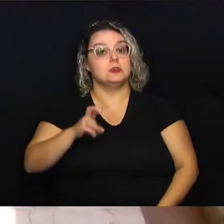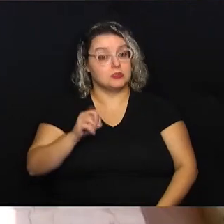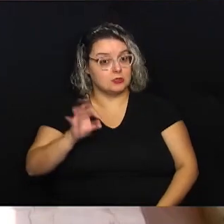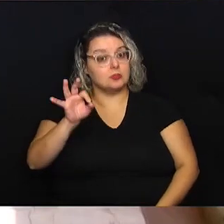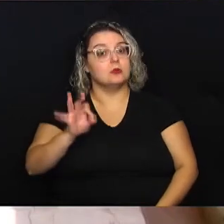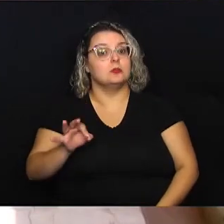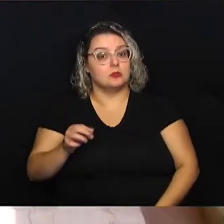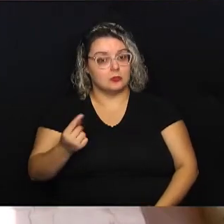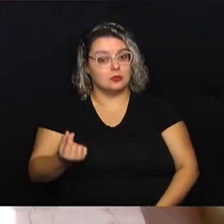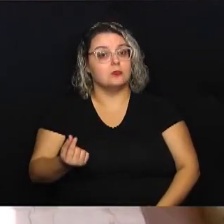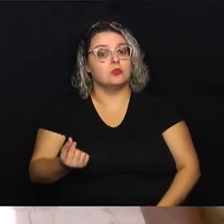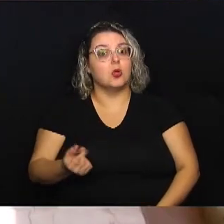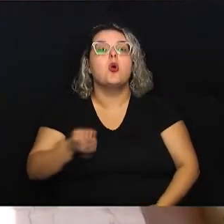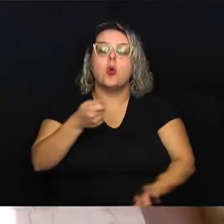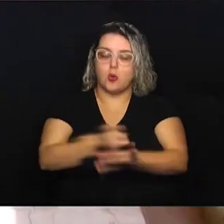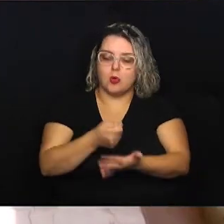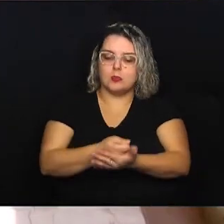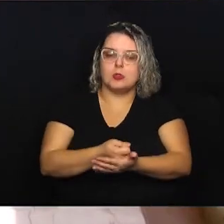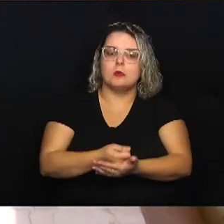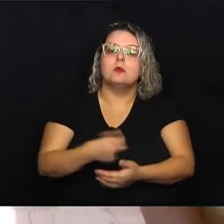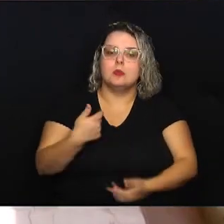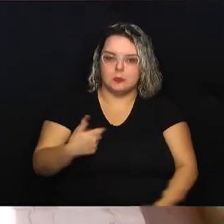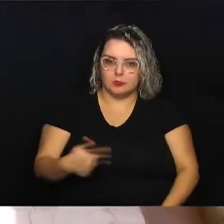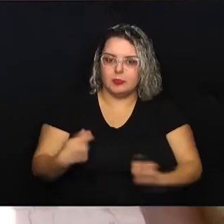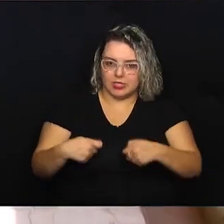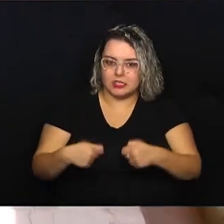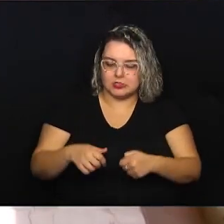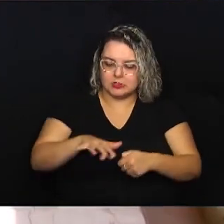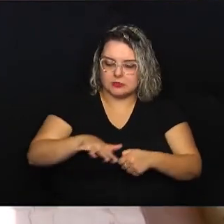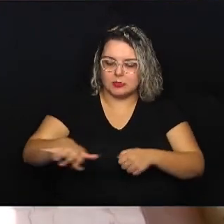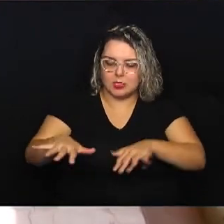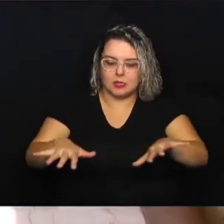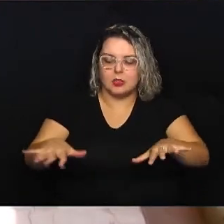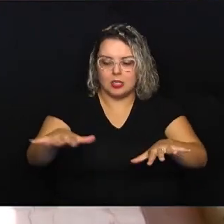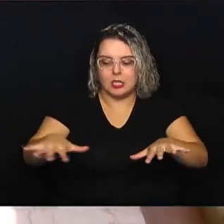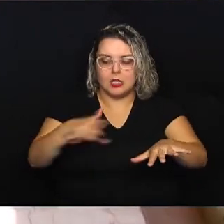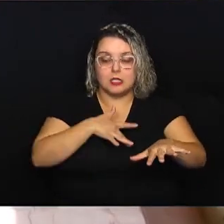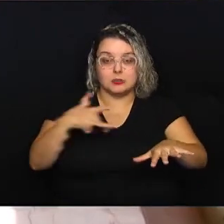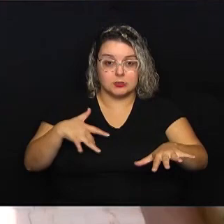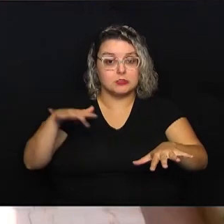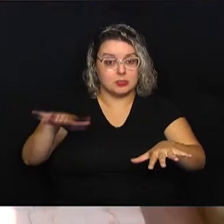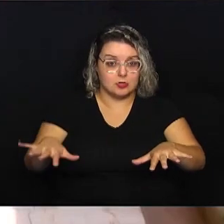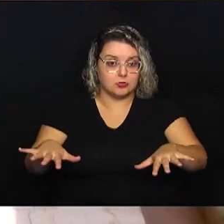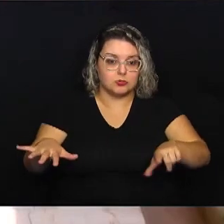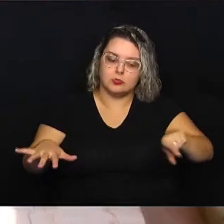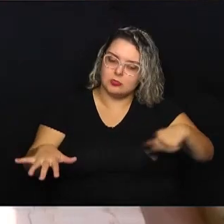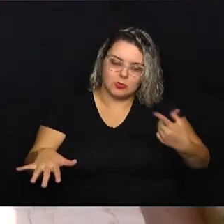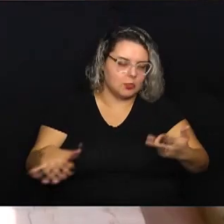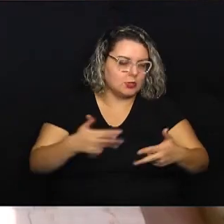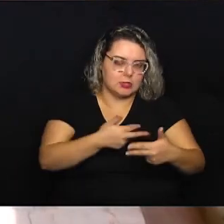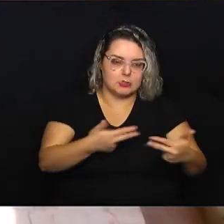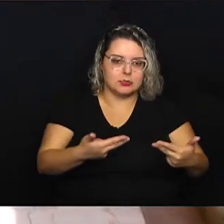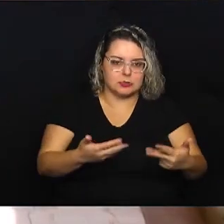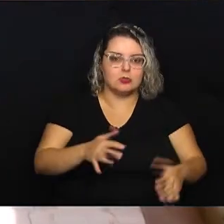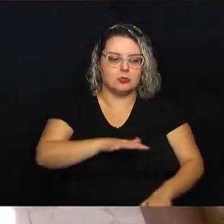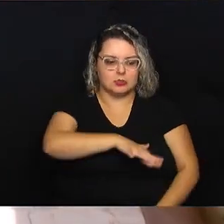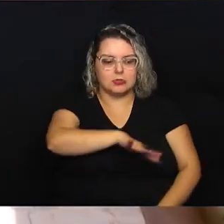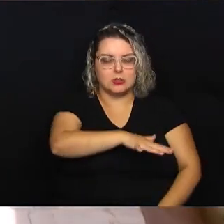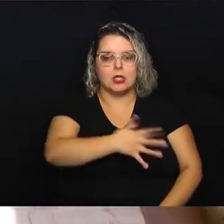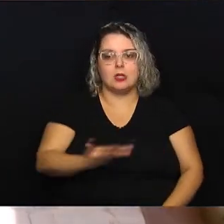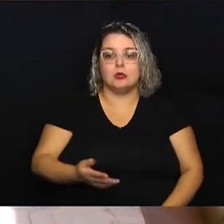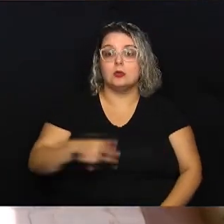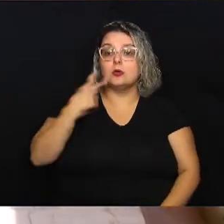desse valor, obrigatoriamente, deve ser destinado para a área da saúde. Diante disso, o vereador Nelson Ossery